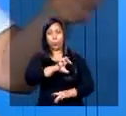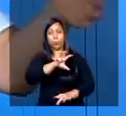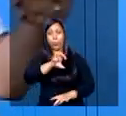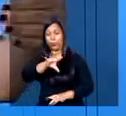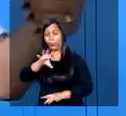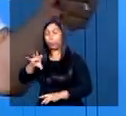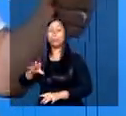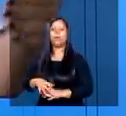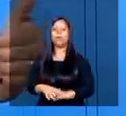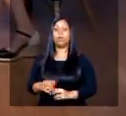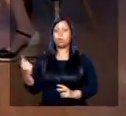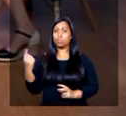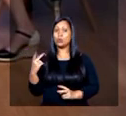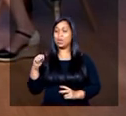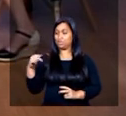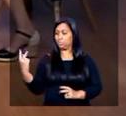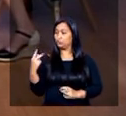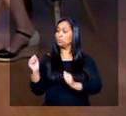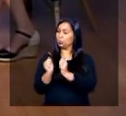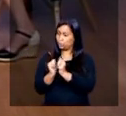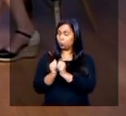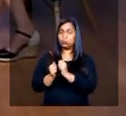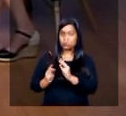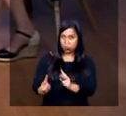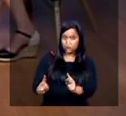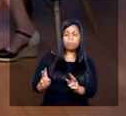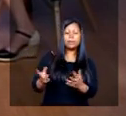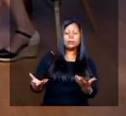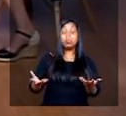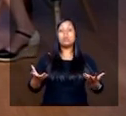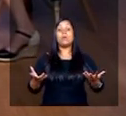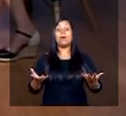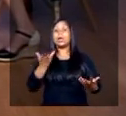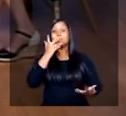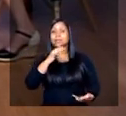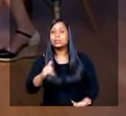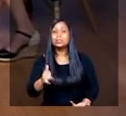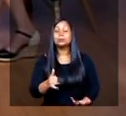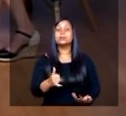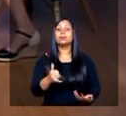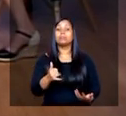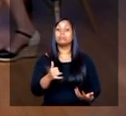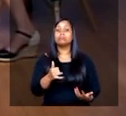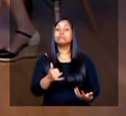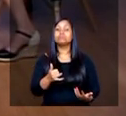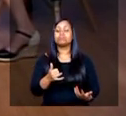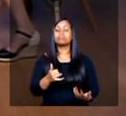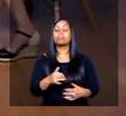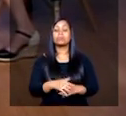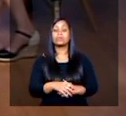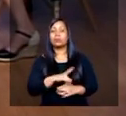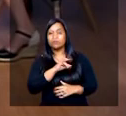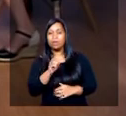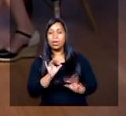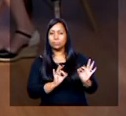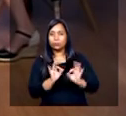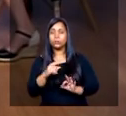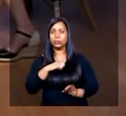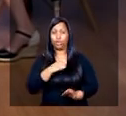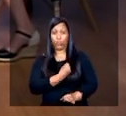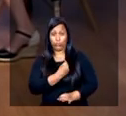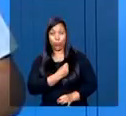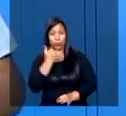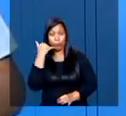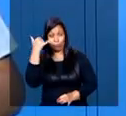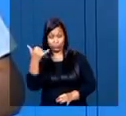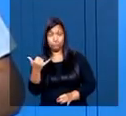junto. Uhum. Eu e a Aline atendemos muito juntas, nós duas, né? Então, essas crianças ligam, né, pro projeto. A gente tem um telefone do